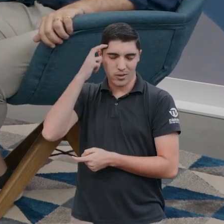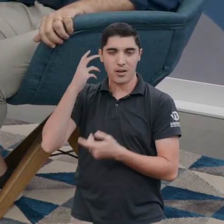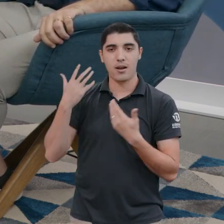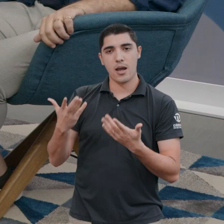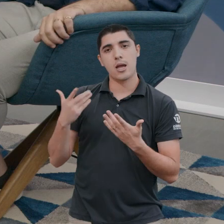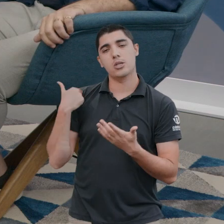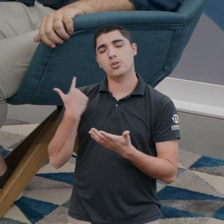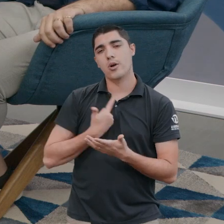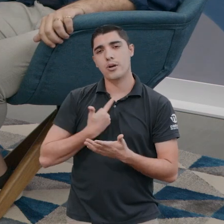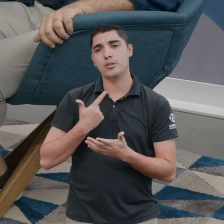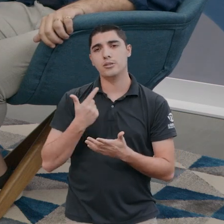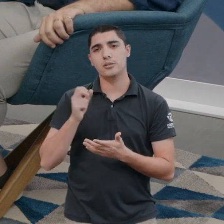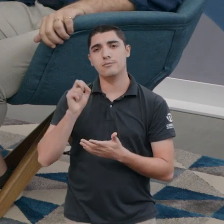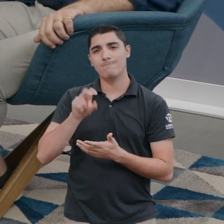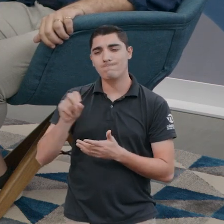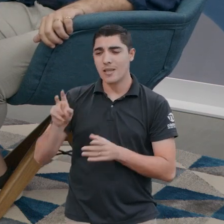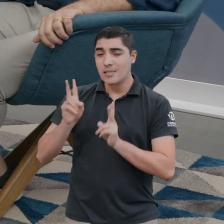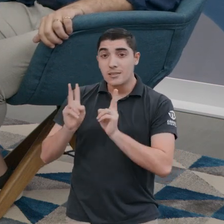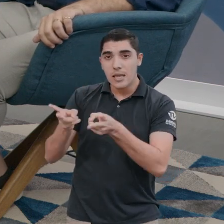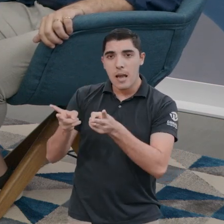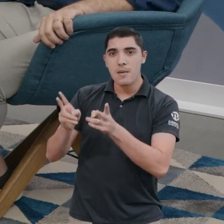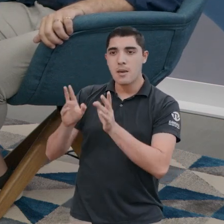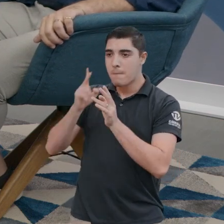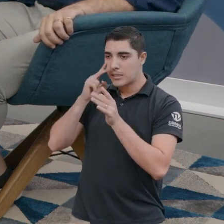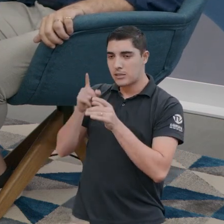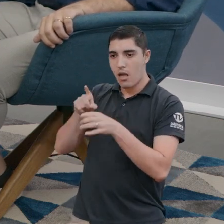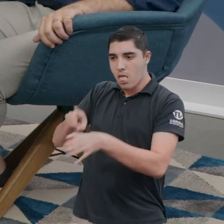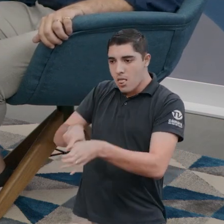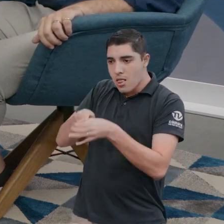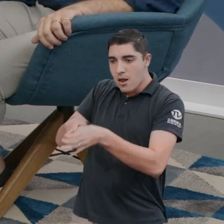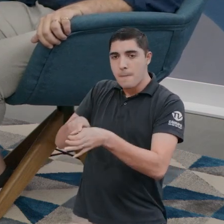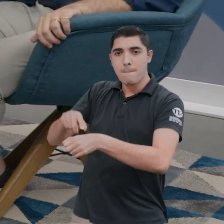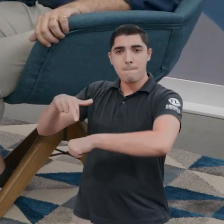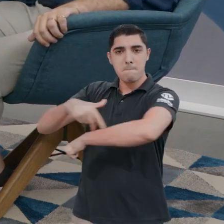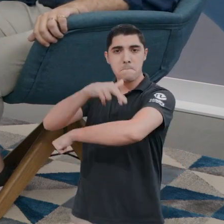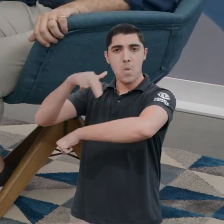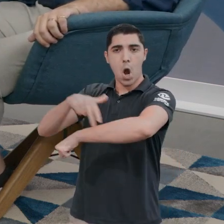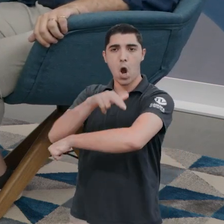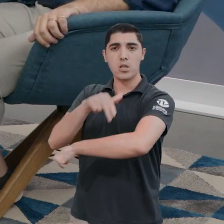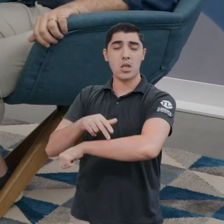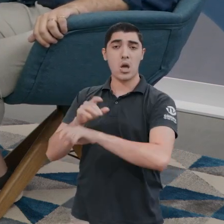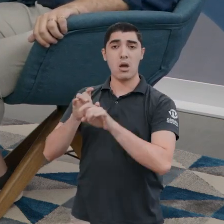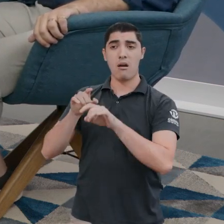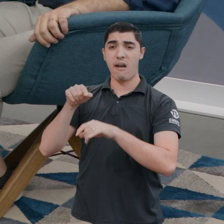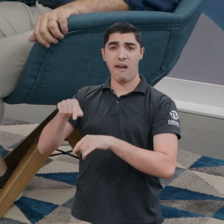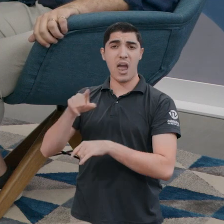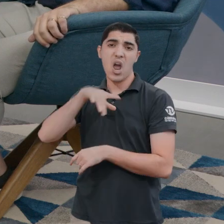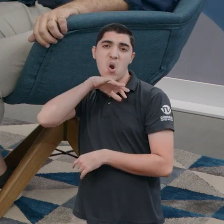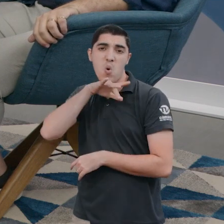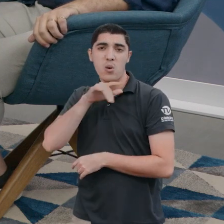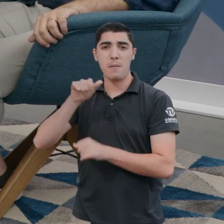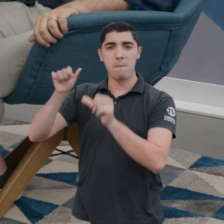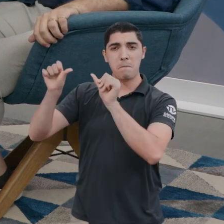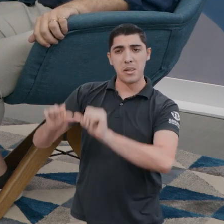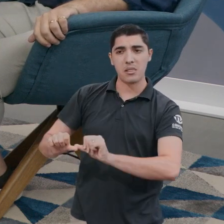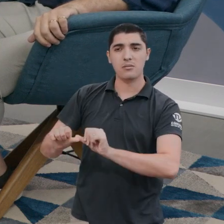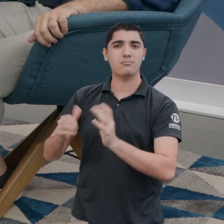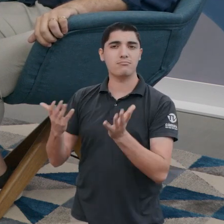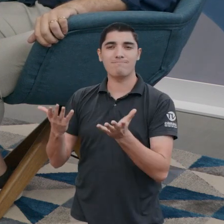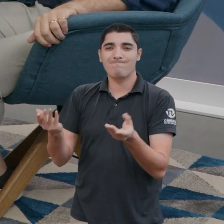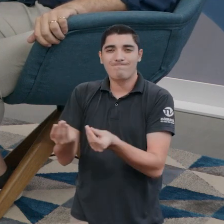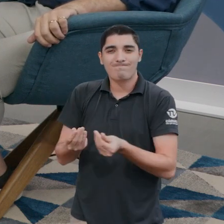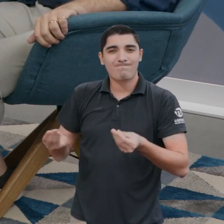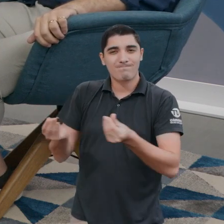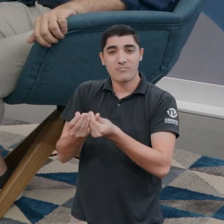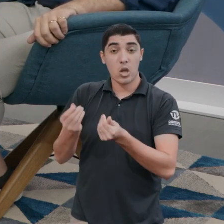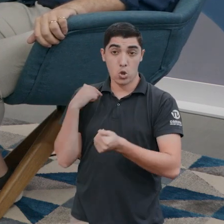cultura muito arraigado esse conceito de moda, que é um conceito de moda nocivo, né?